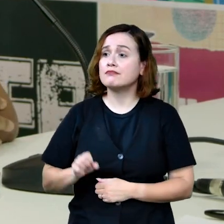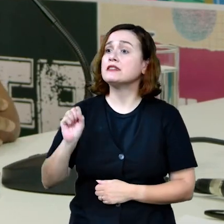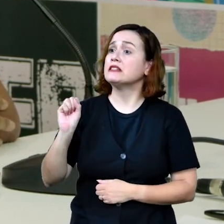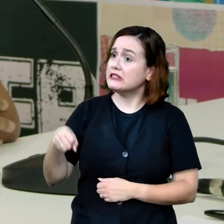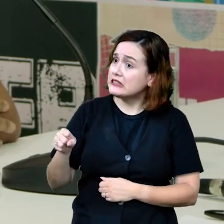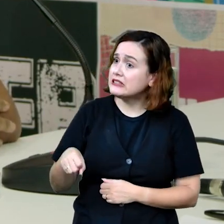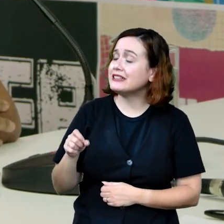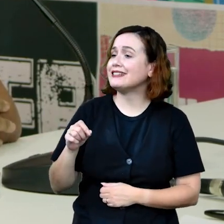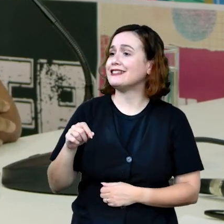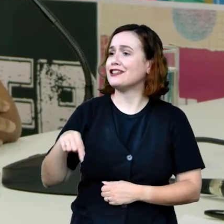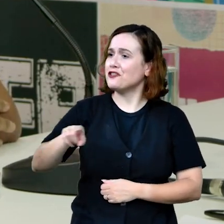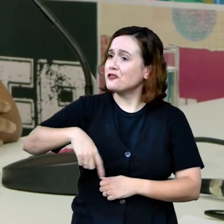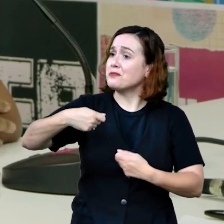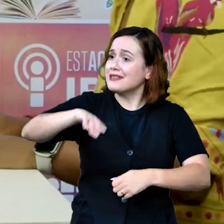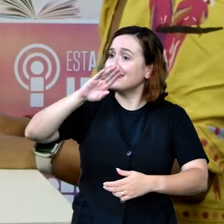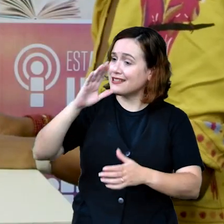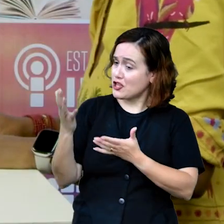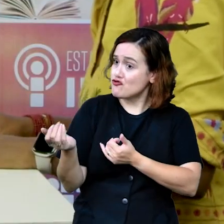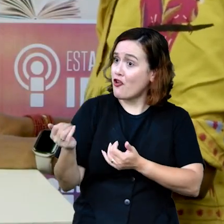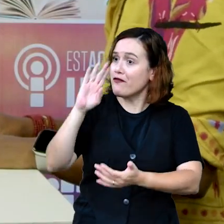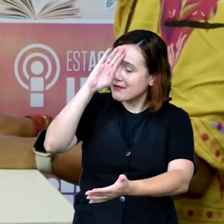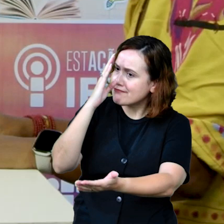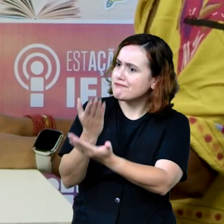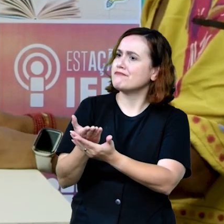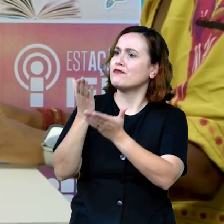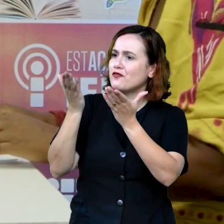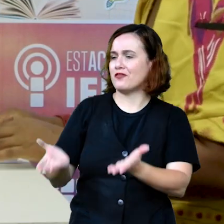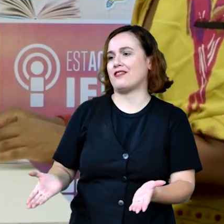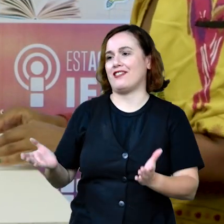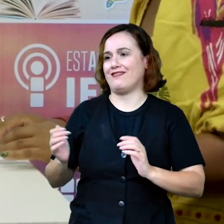que botar fé na juventude.